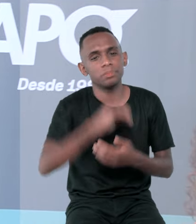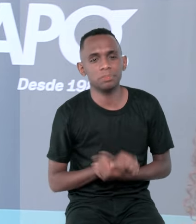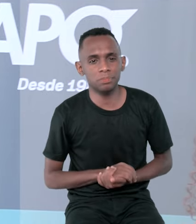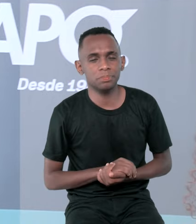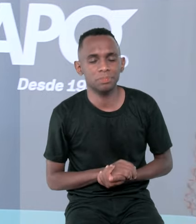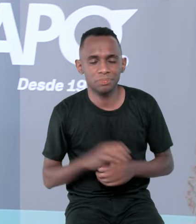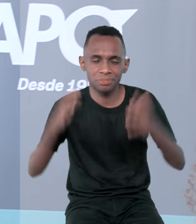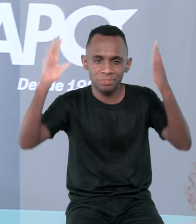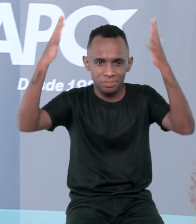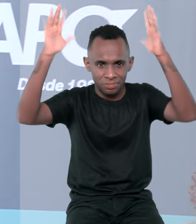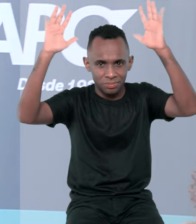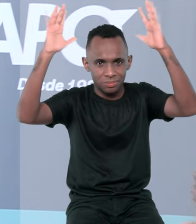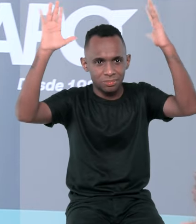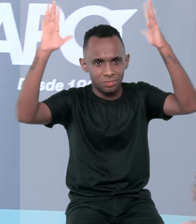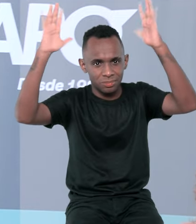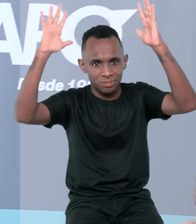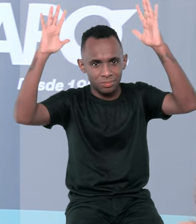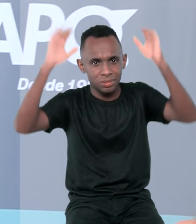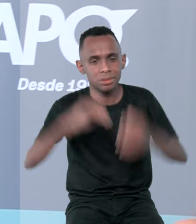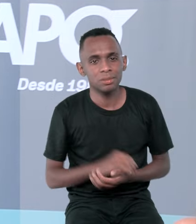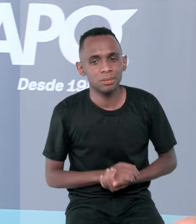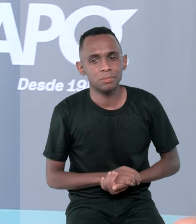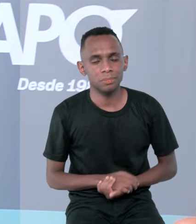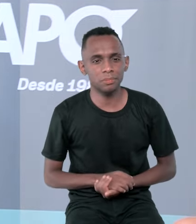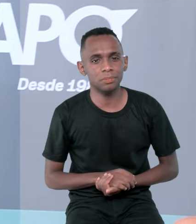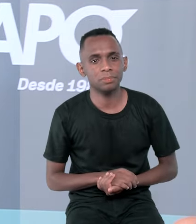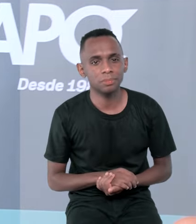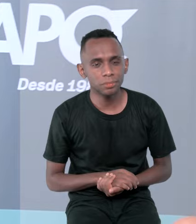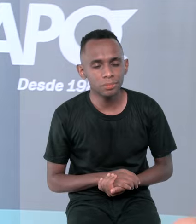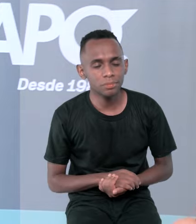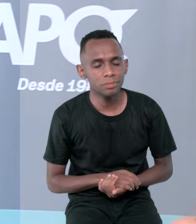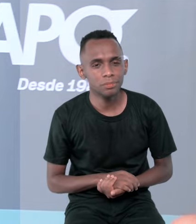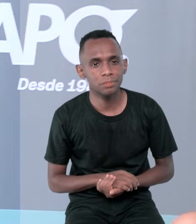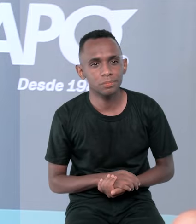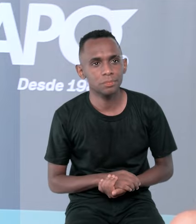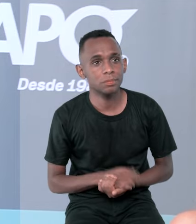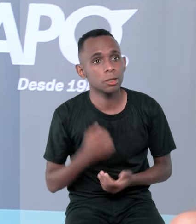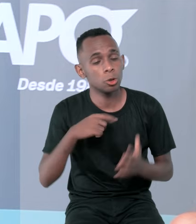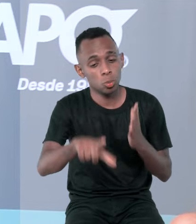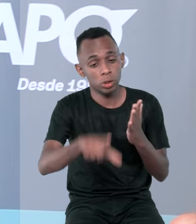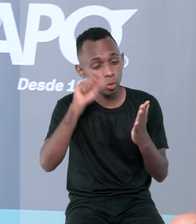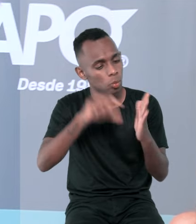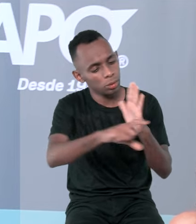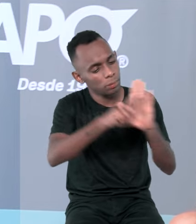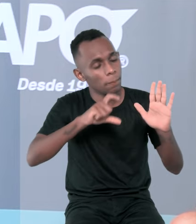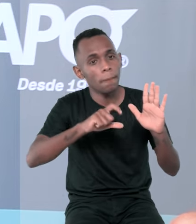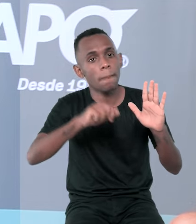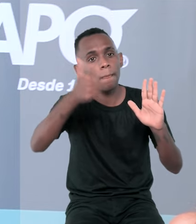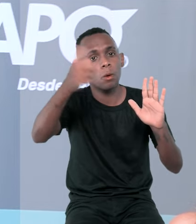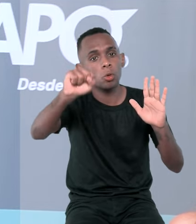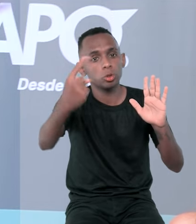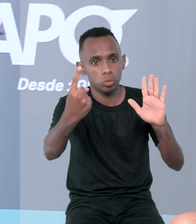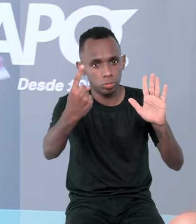A segunda leitora é uma mulher branca, de cabelos cacheados, vestindo uma blusa branca. É, eu escolhi o trecho da página